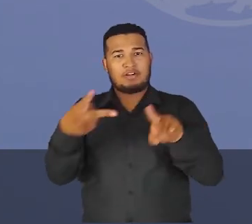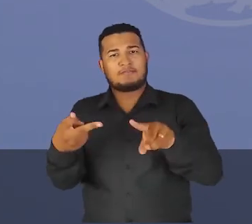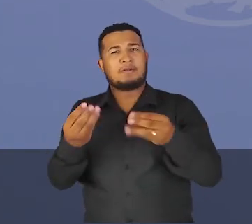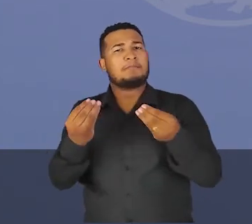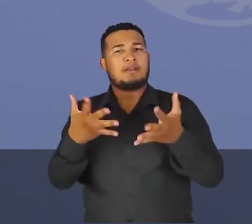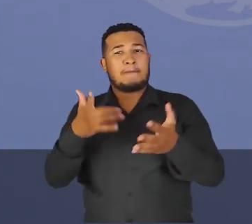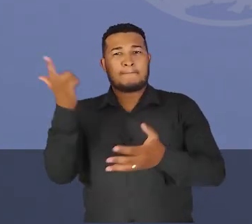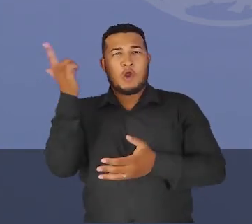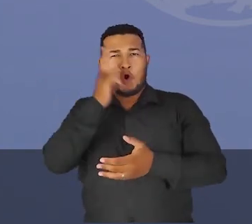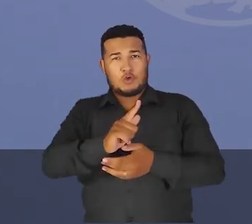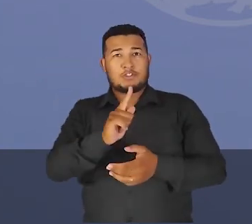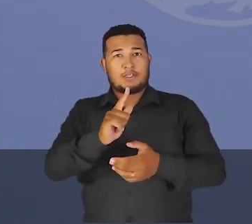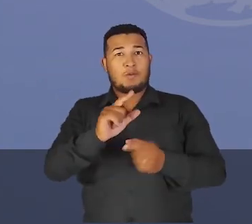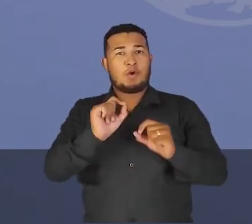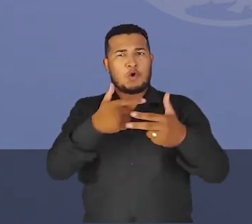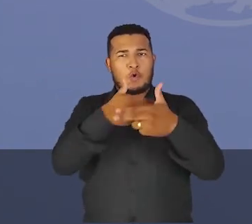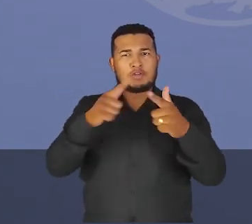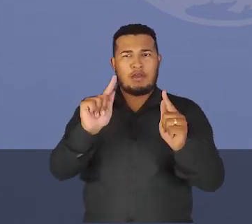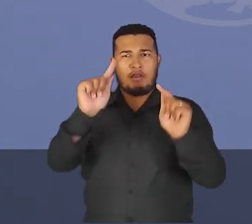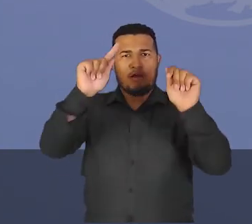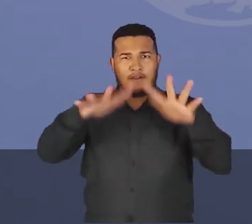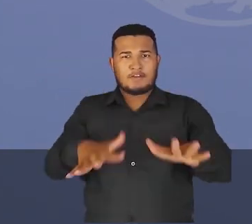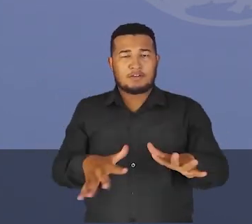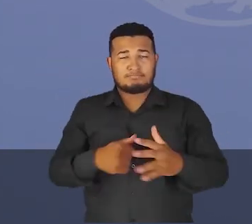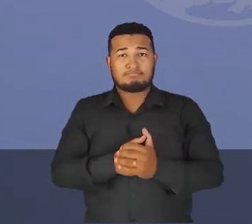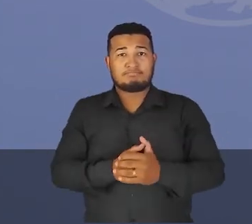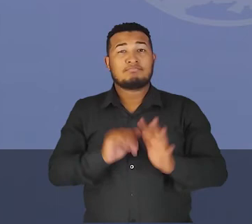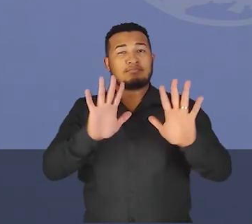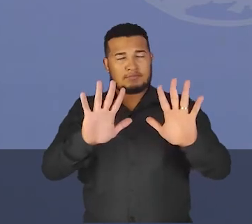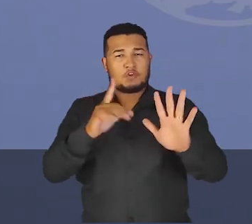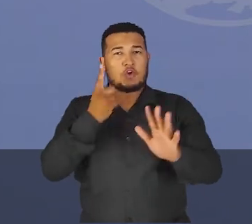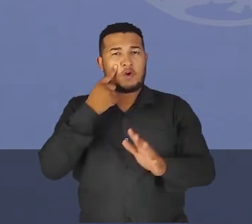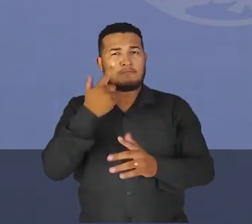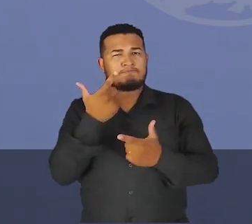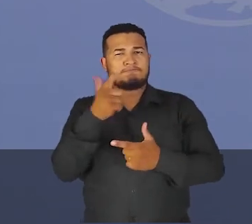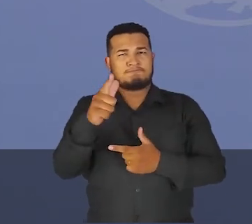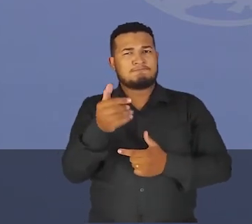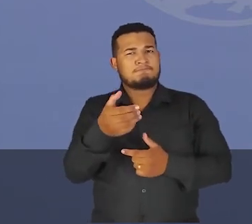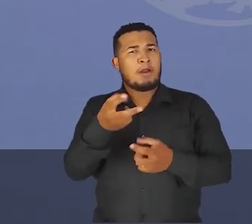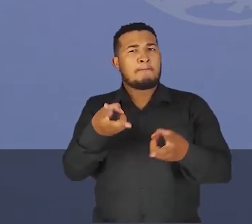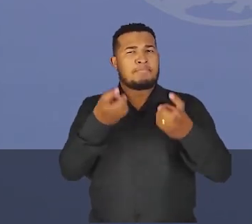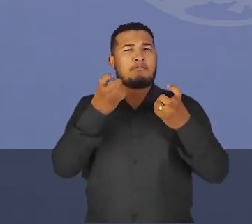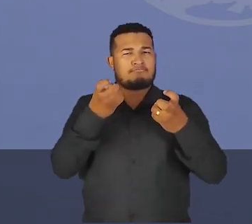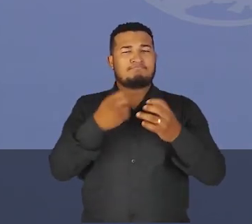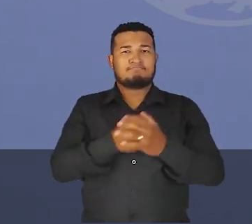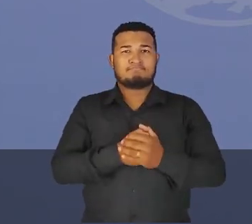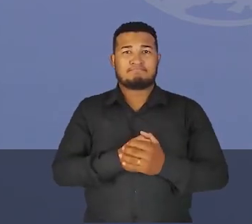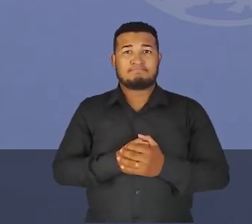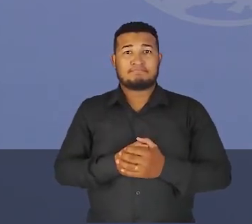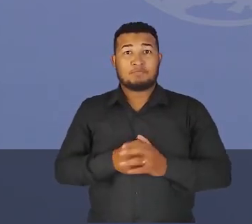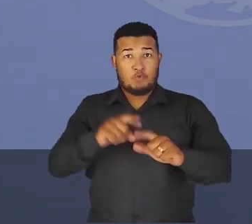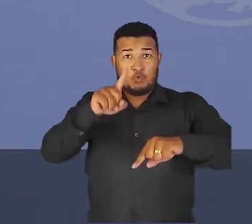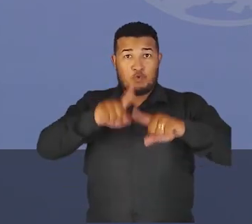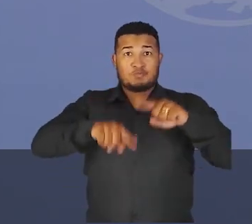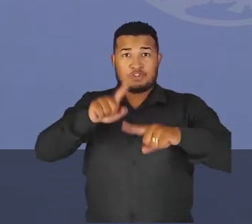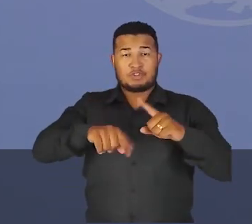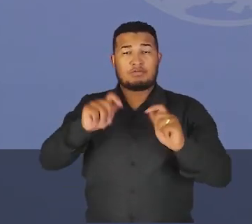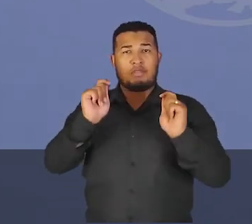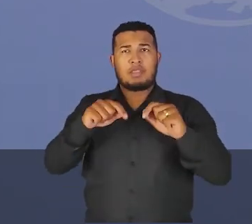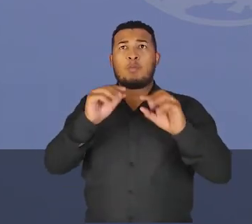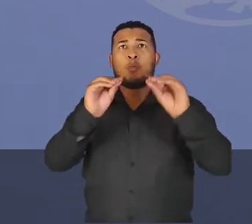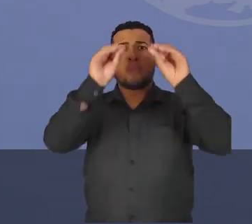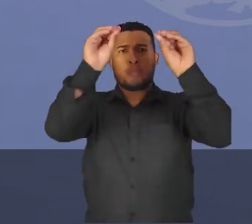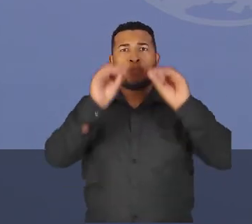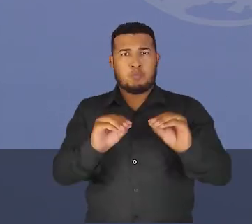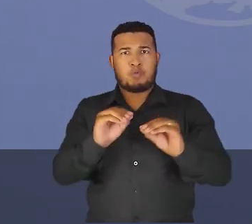ele consiga vencer os efeitos gravitacionais. Mas vamos fazer mais uma observação. Um objeto, ele pode se deslocar